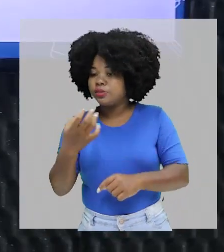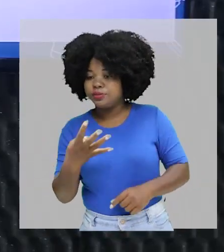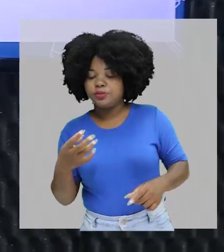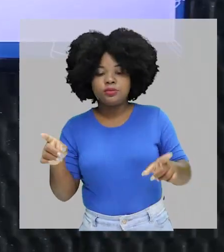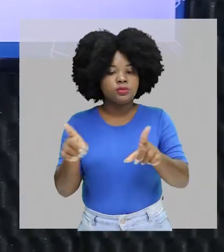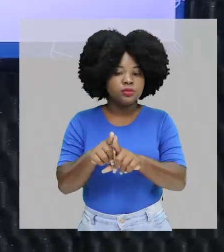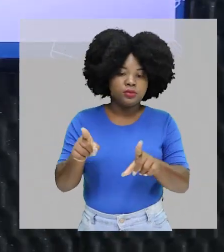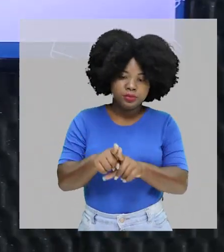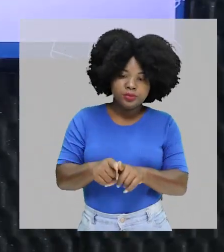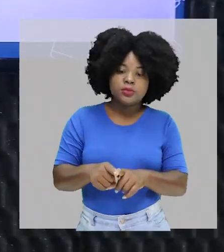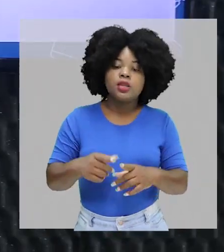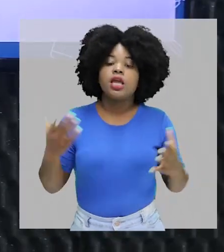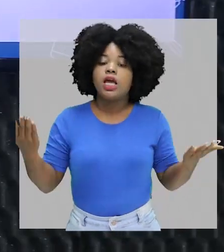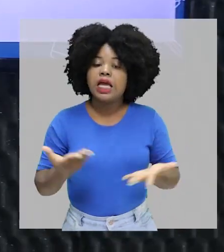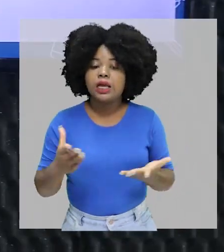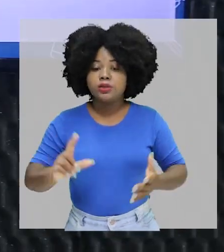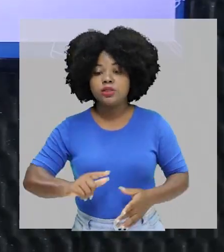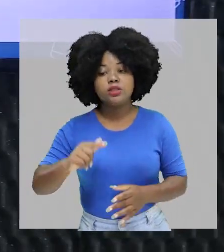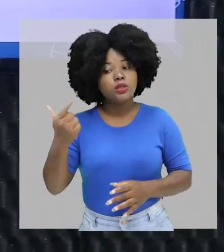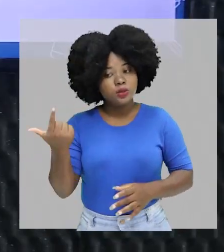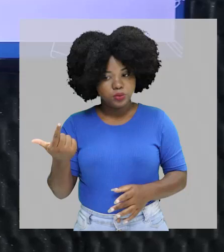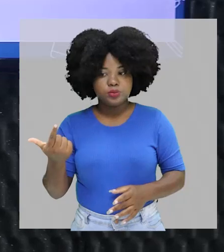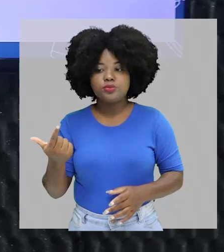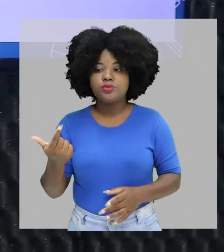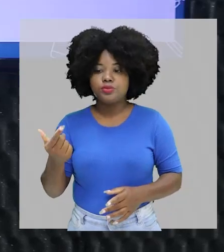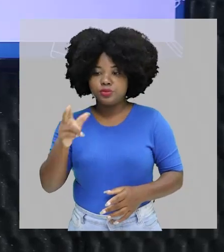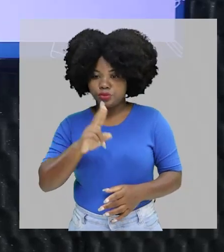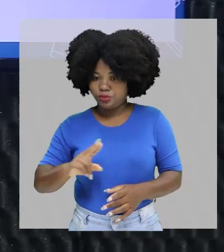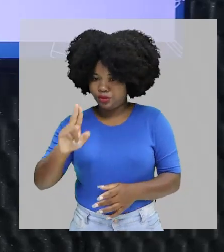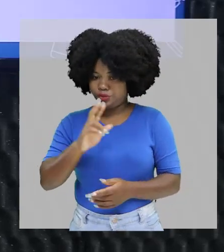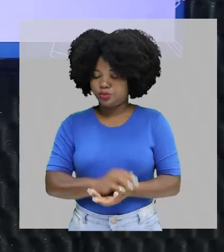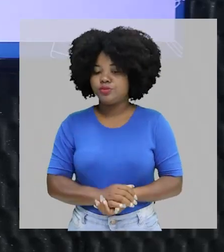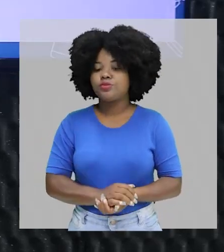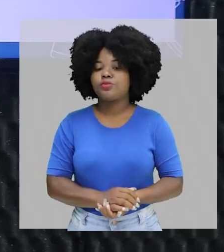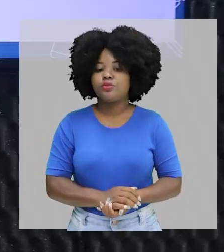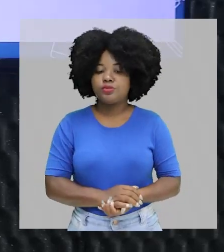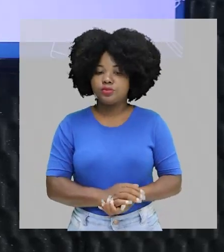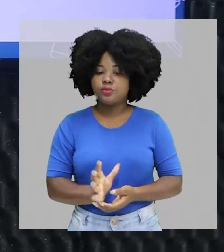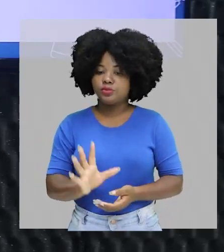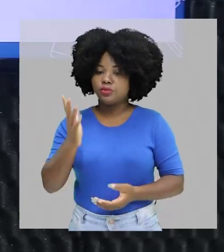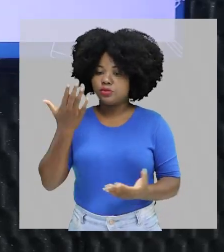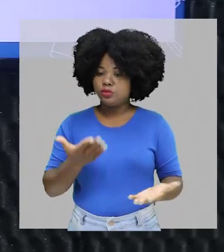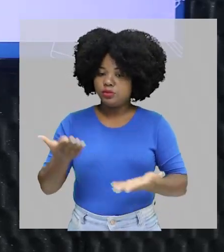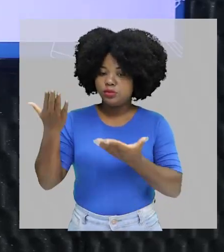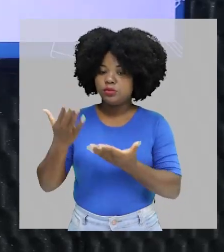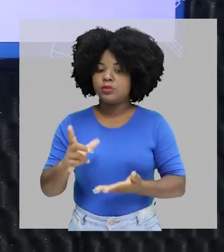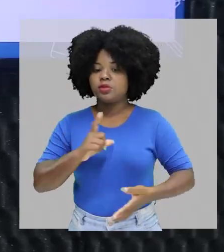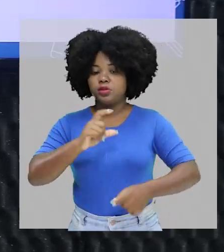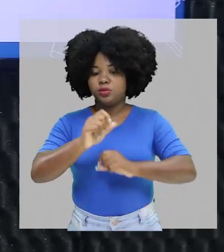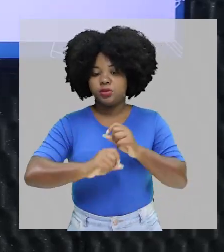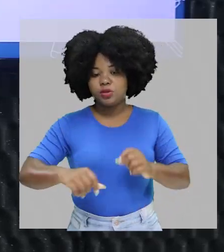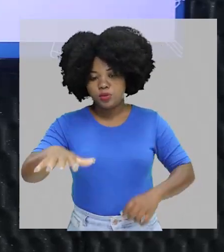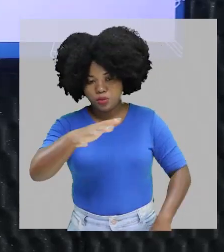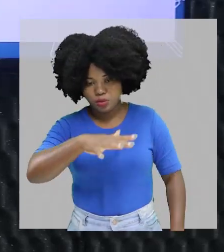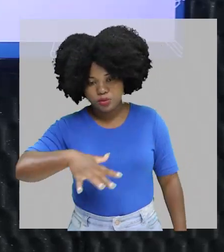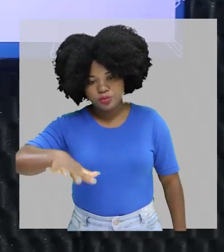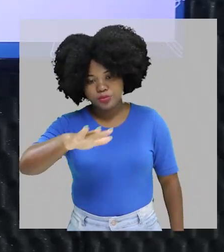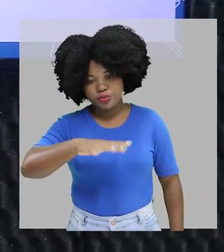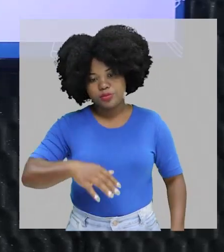outras aplicações dos fenômenos radioativos. E aí, existe um campo, vamos chamar